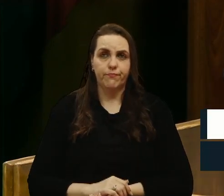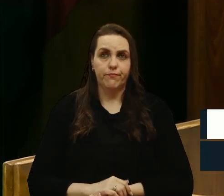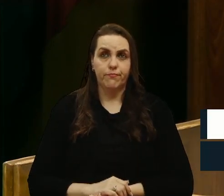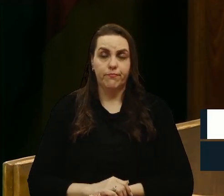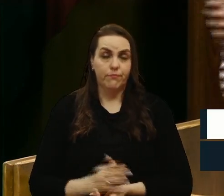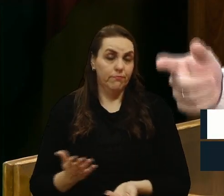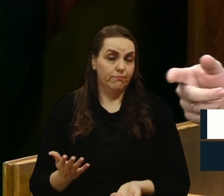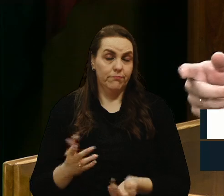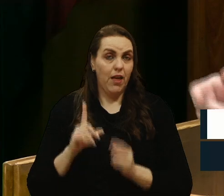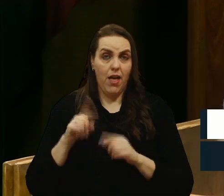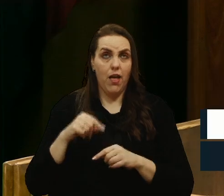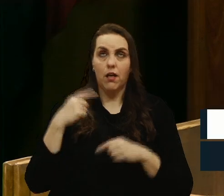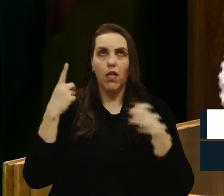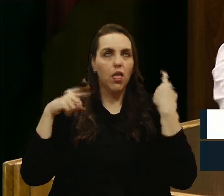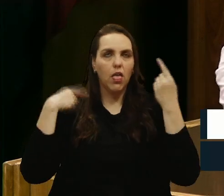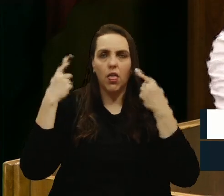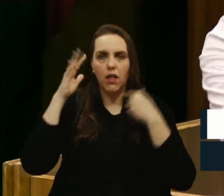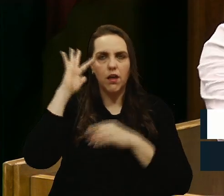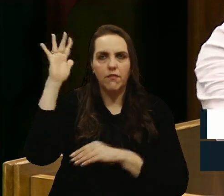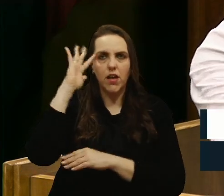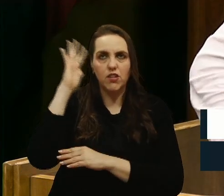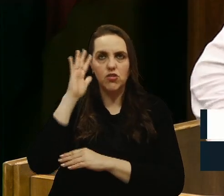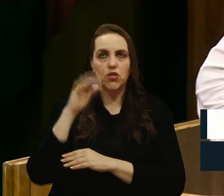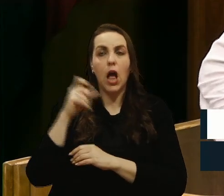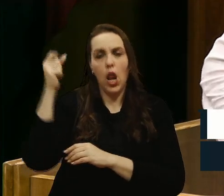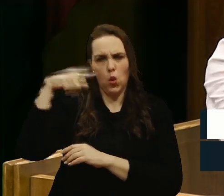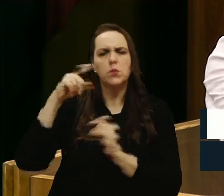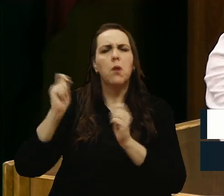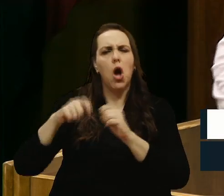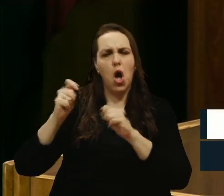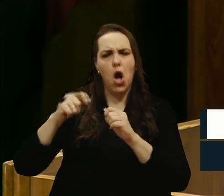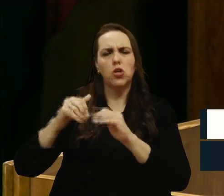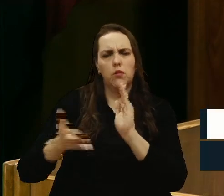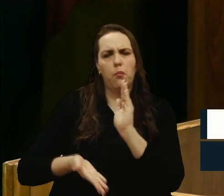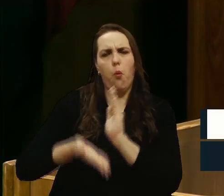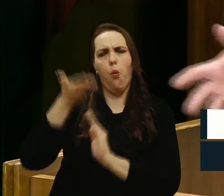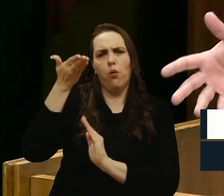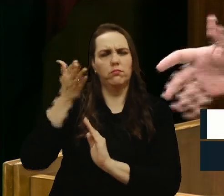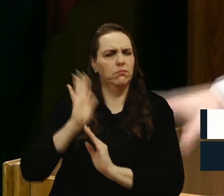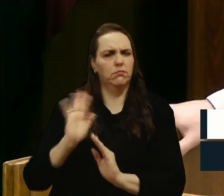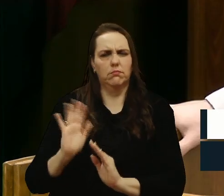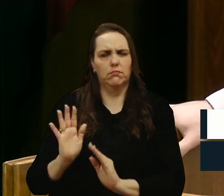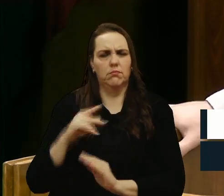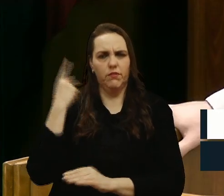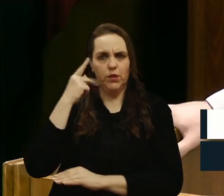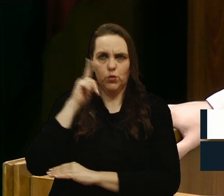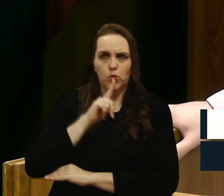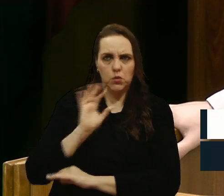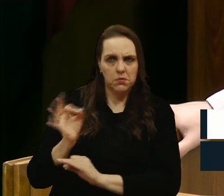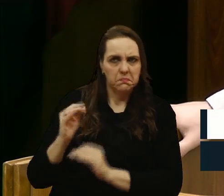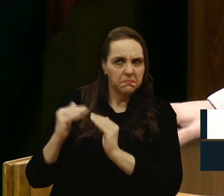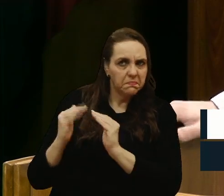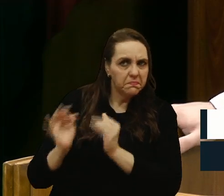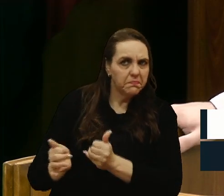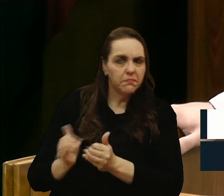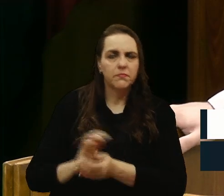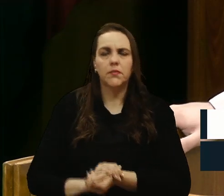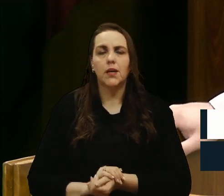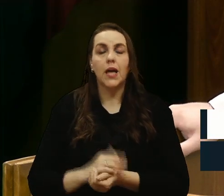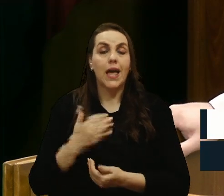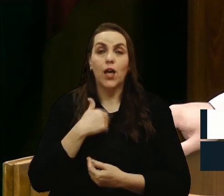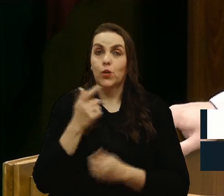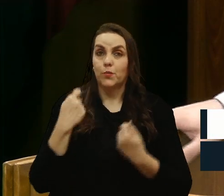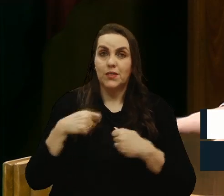Seria delírio da minha parte vir aqui defender que a luz pode aumentar, vereador Lucas. Agora, de toda forma, eu não preciso falar